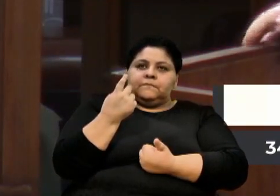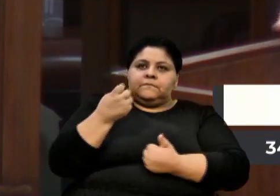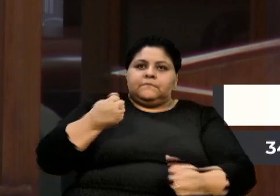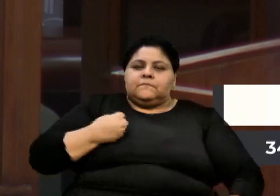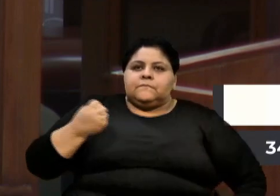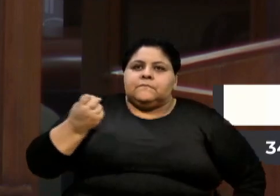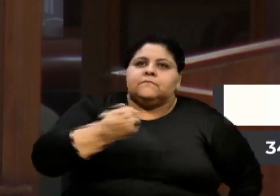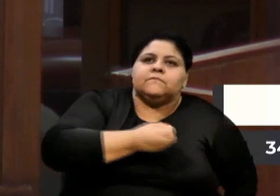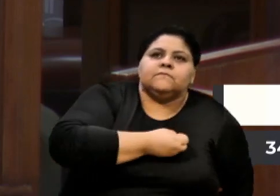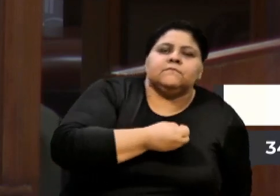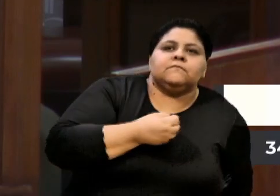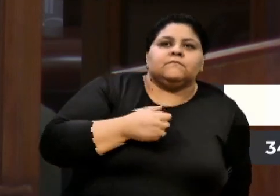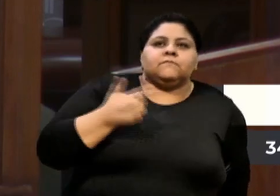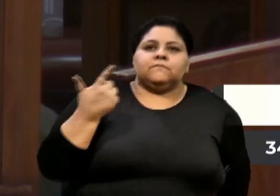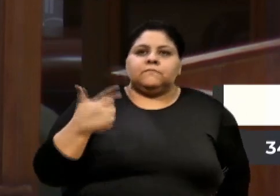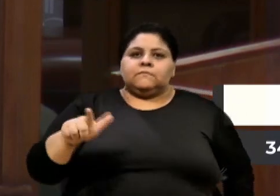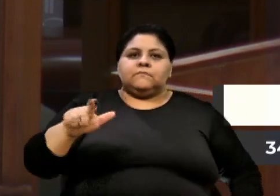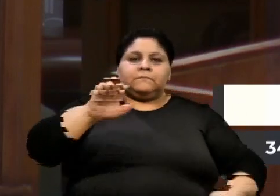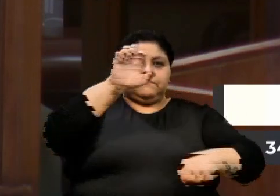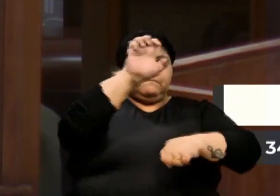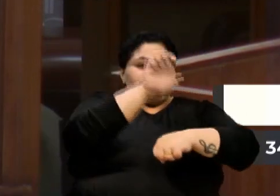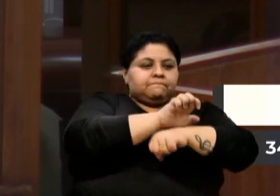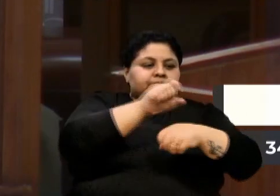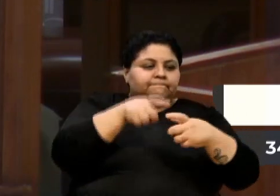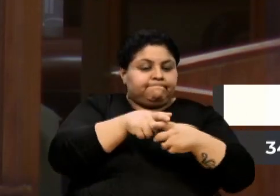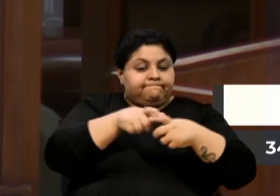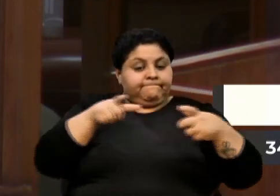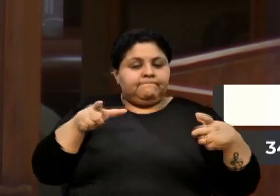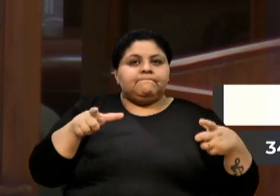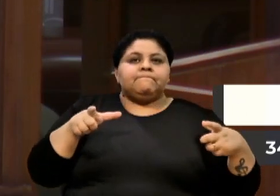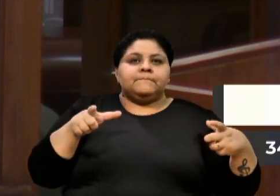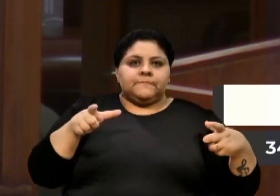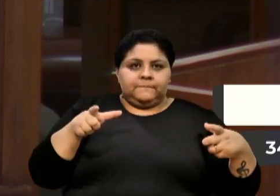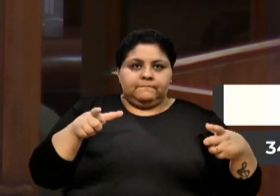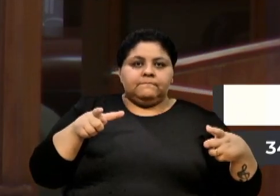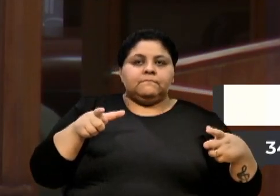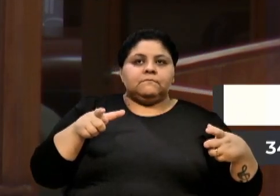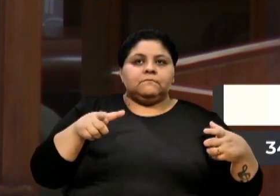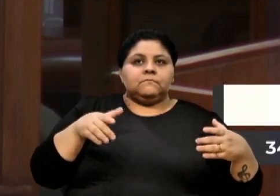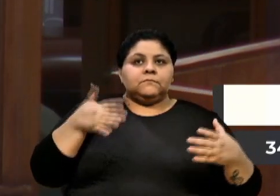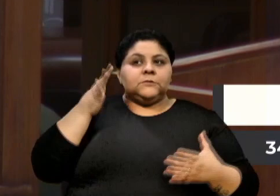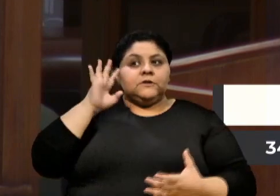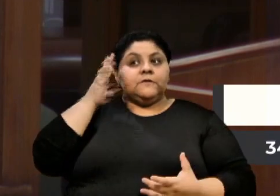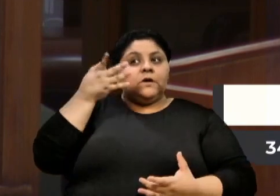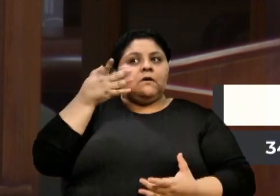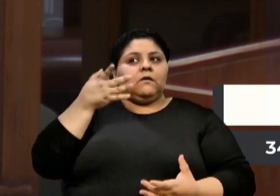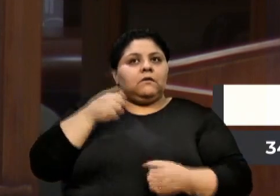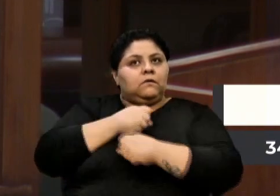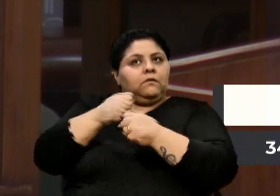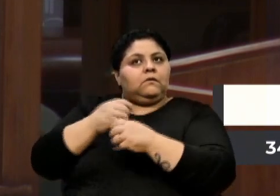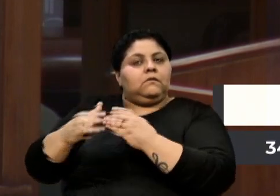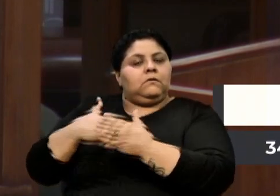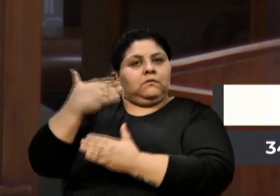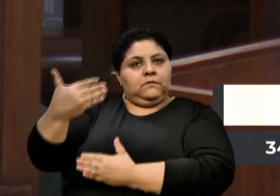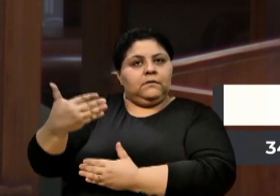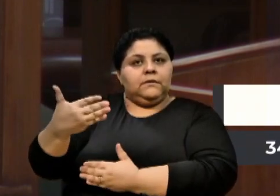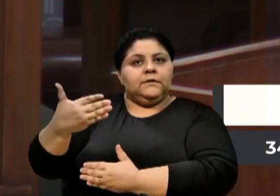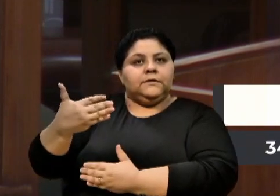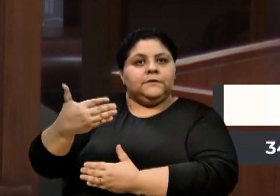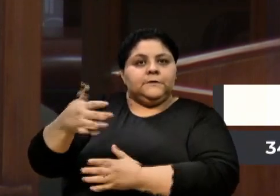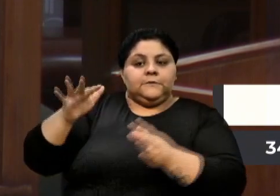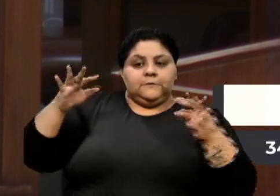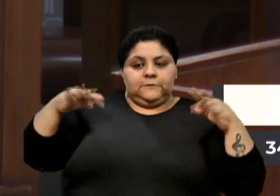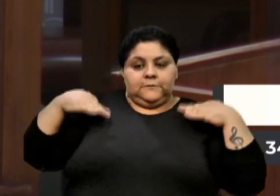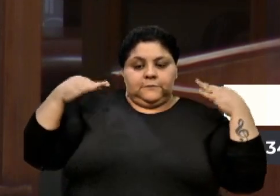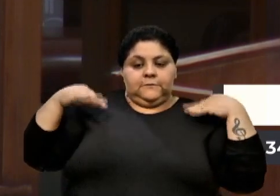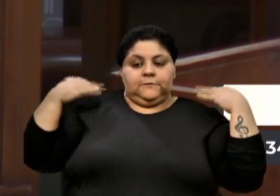vem de outros estados aumentou, né? E isso deve acontecer ano que vem. E os turistas que vêm de outros países